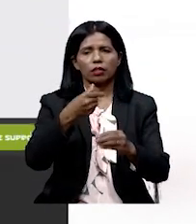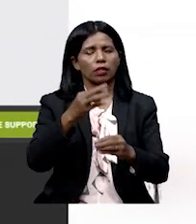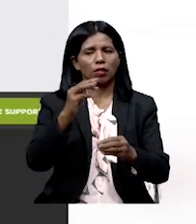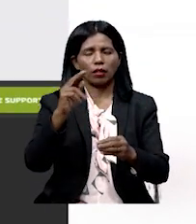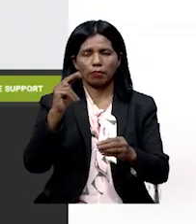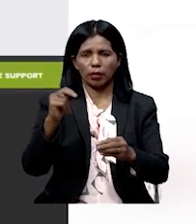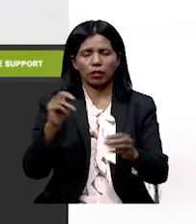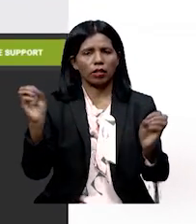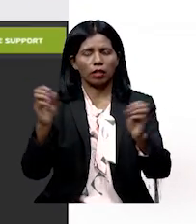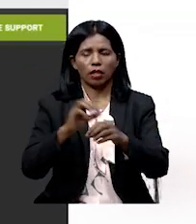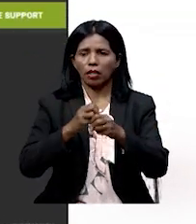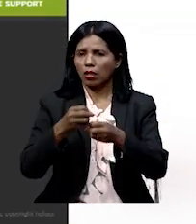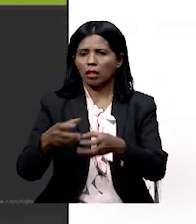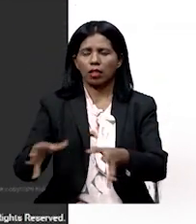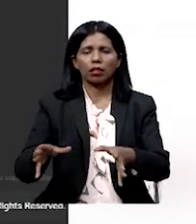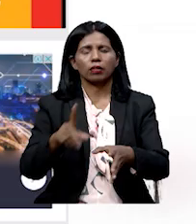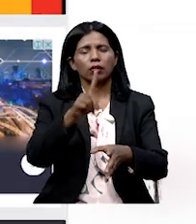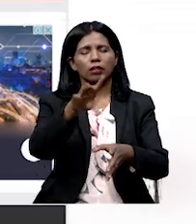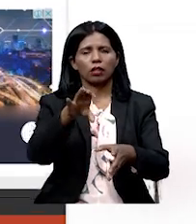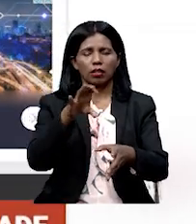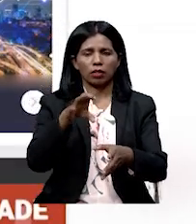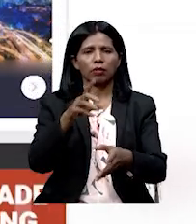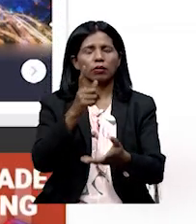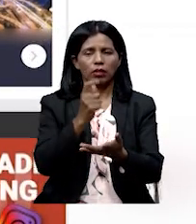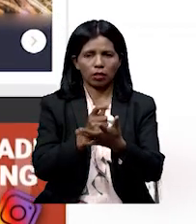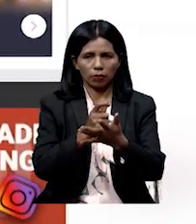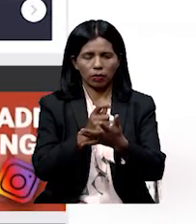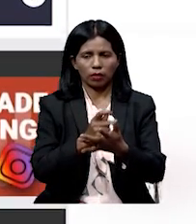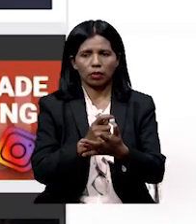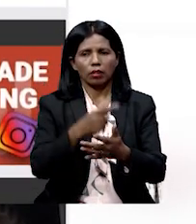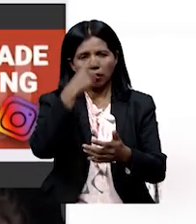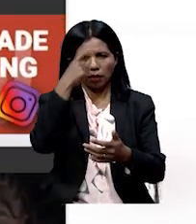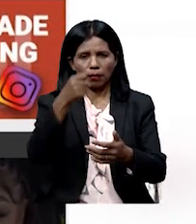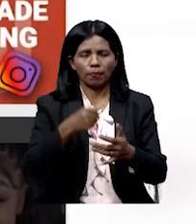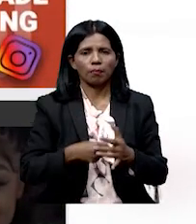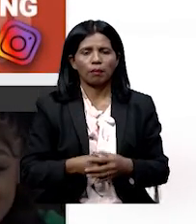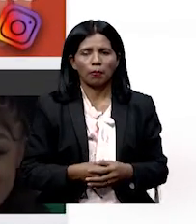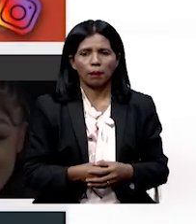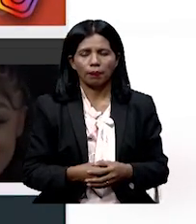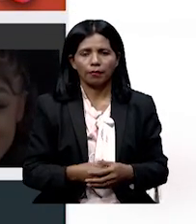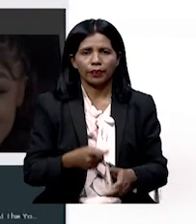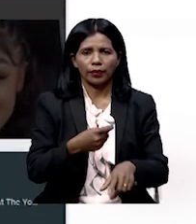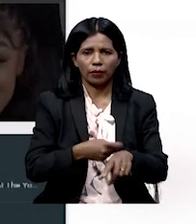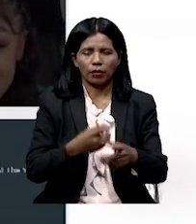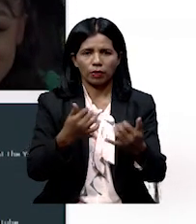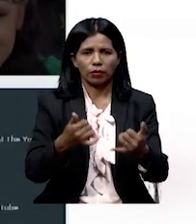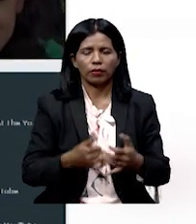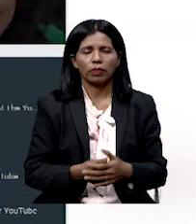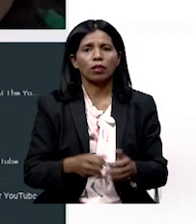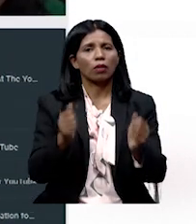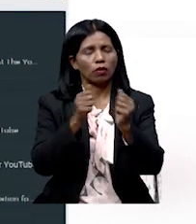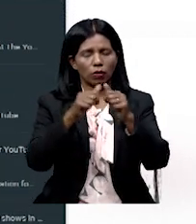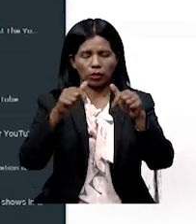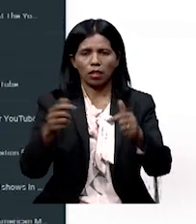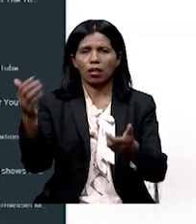kontia asinante 100,000 nebe nia heta nona tamba nemak situsaun ho ida ne